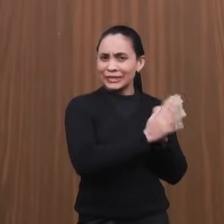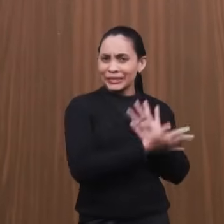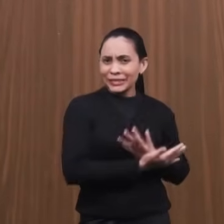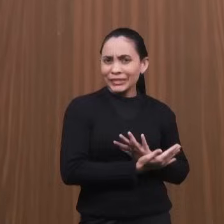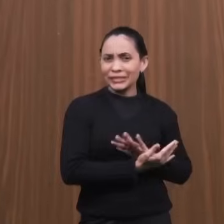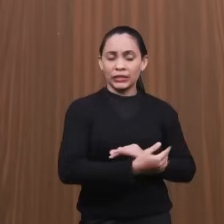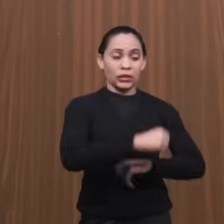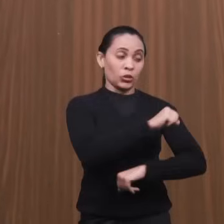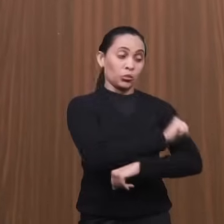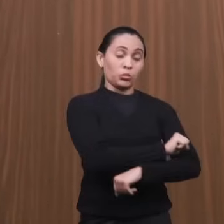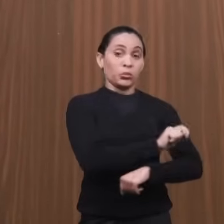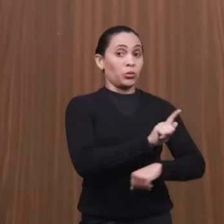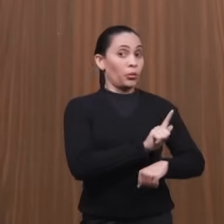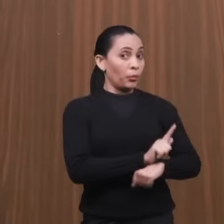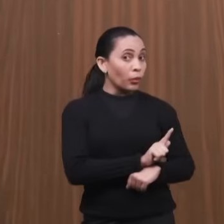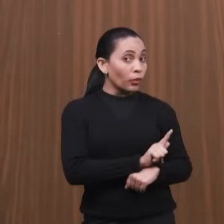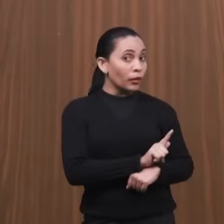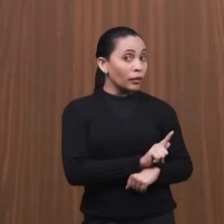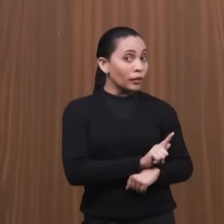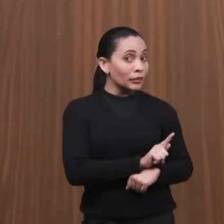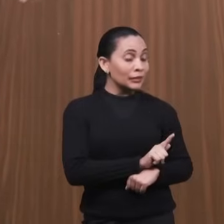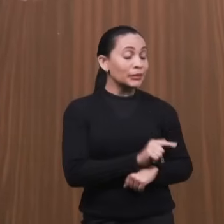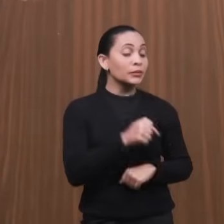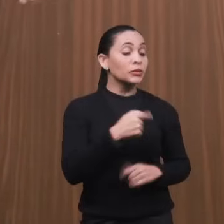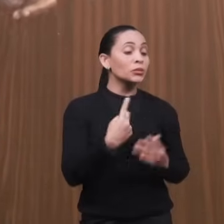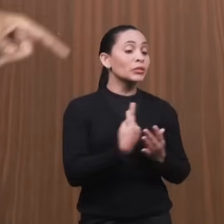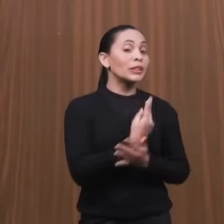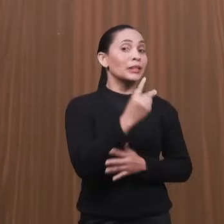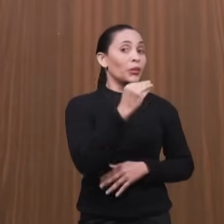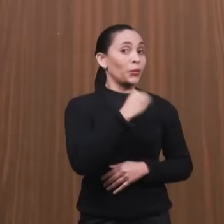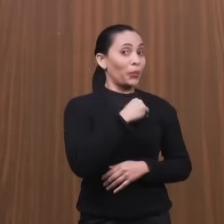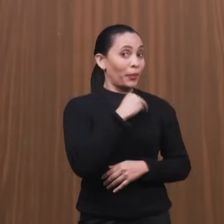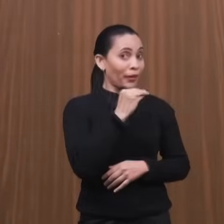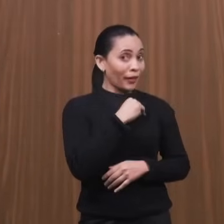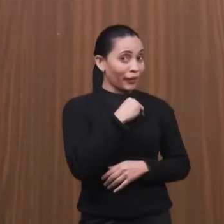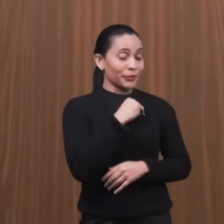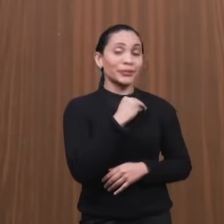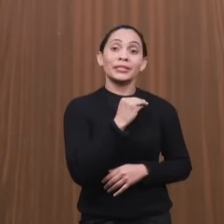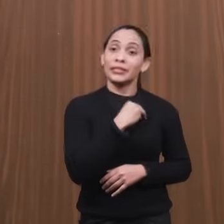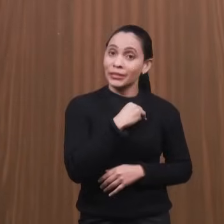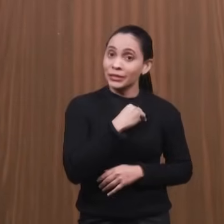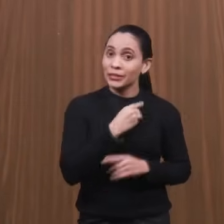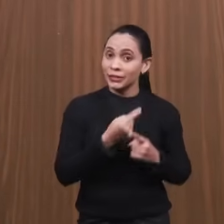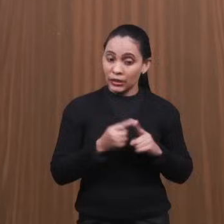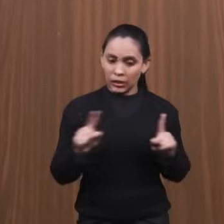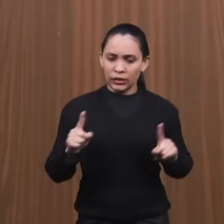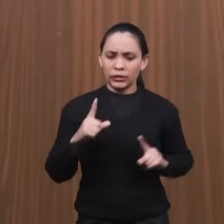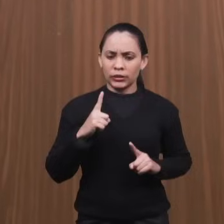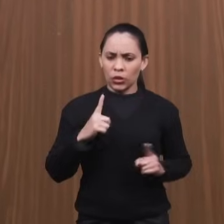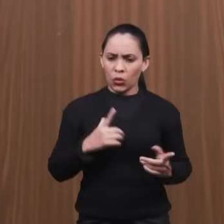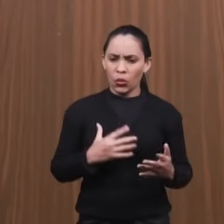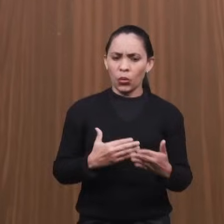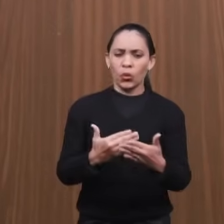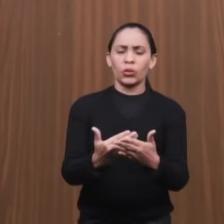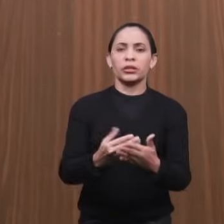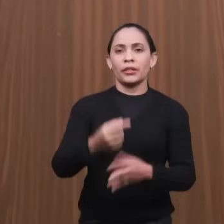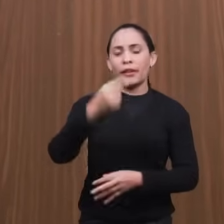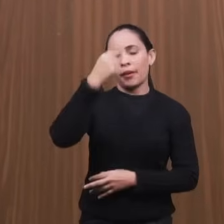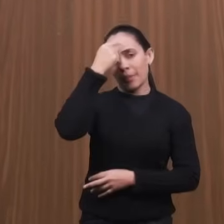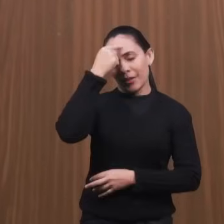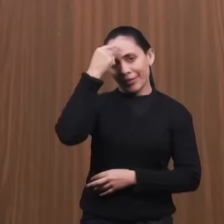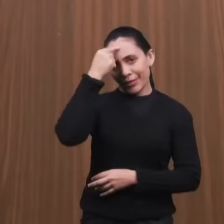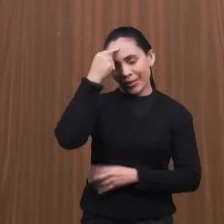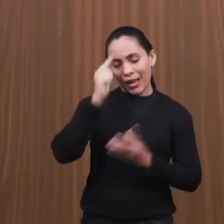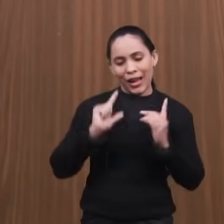de Sodoma e Gomorra, a contaminação era da carne. Mas hoje, a corrupção é da mente.